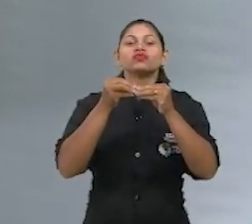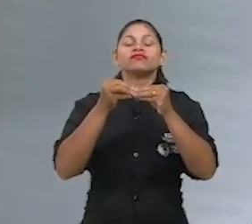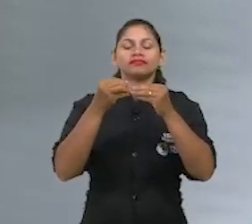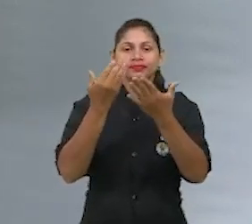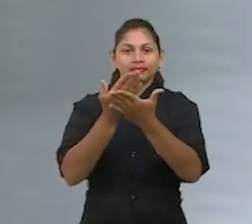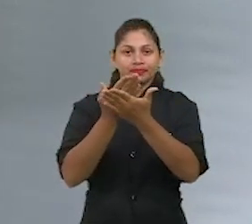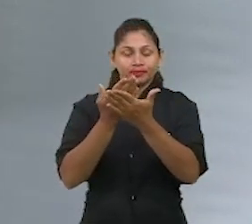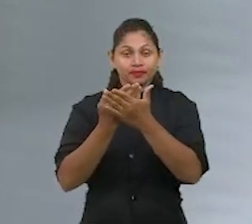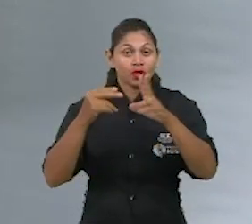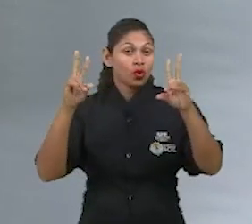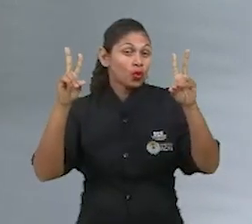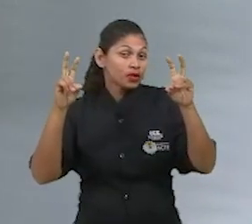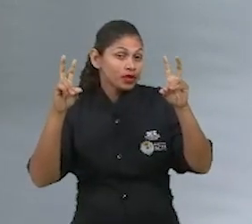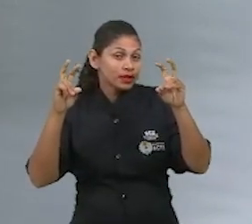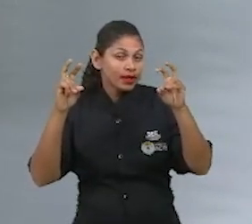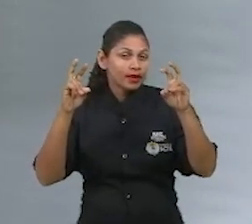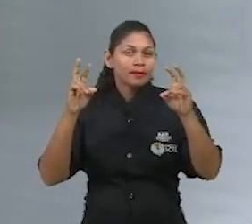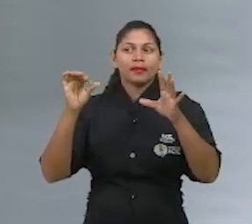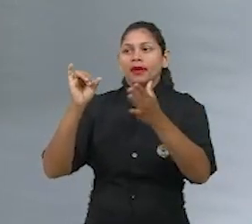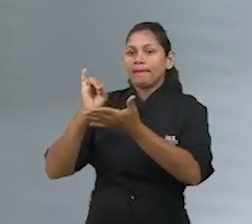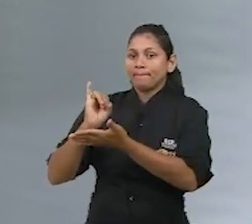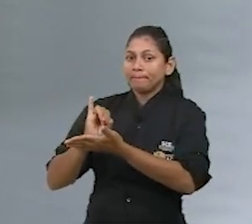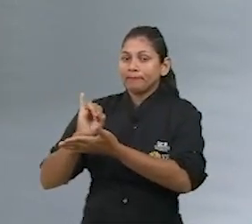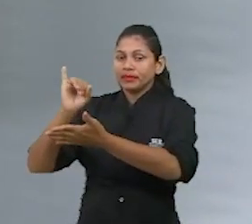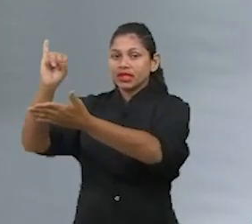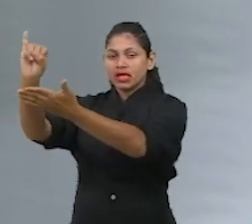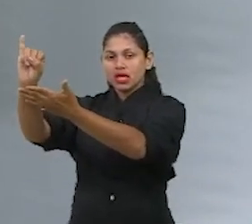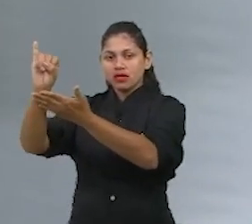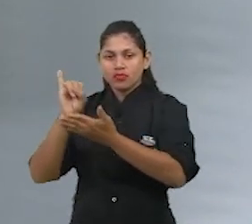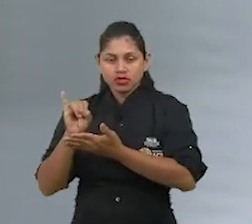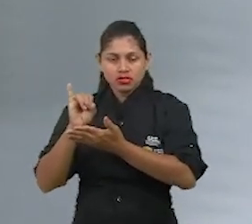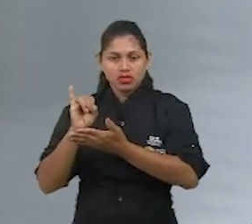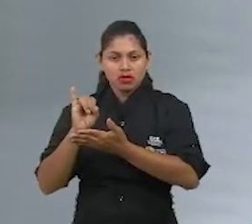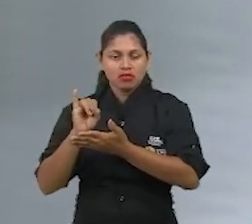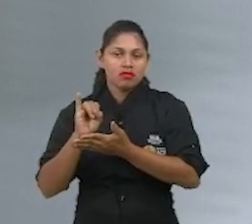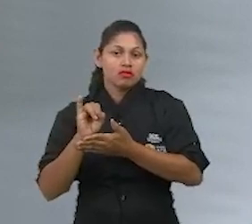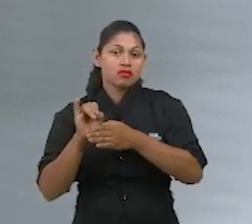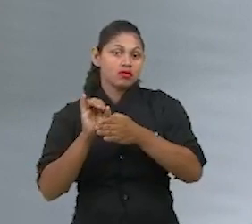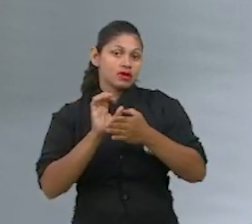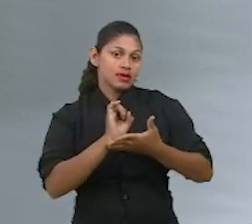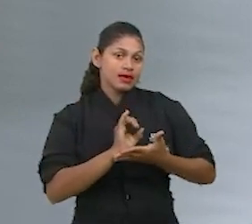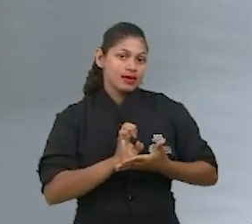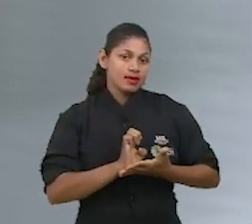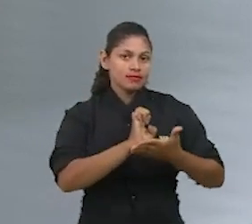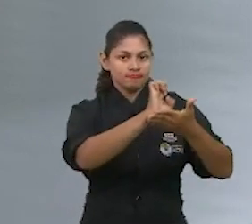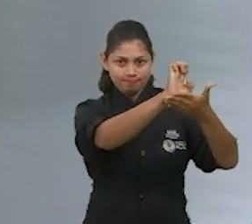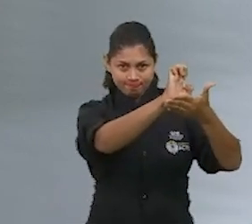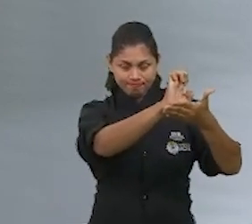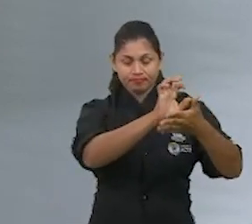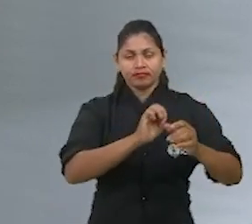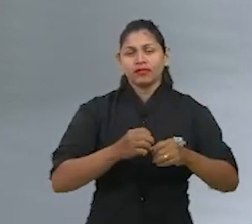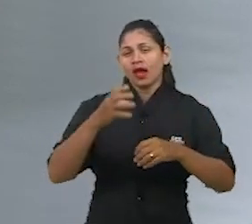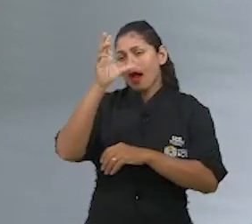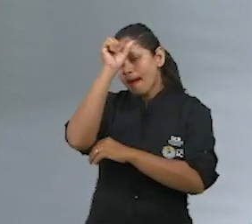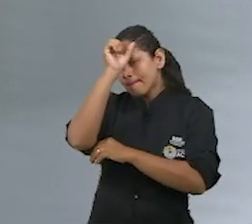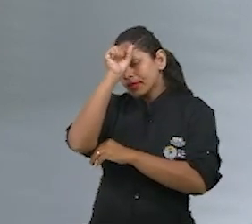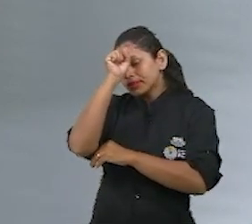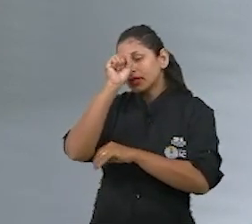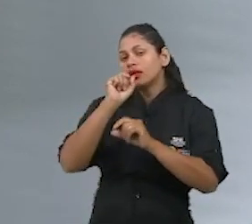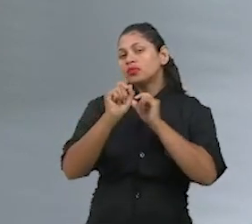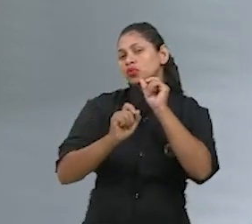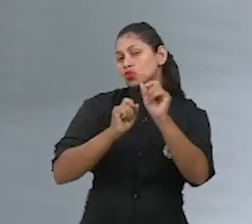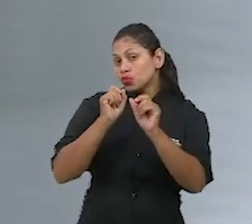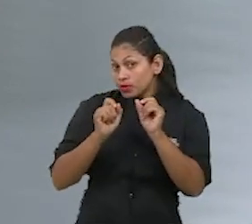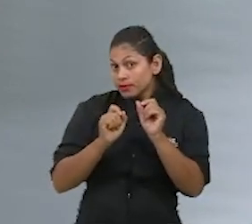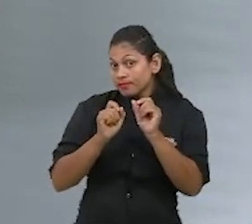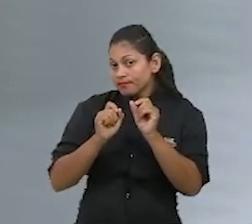Bem, o tema da nossa aula foi importação e exportação. O que nós aprendemos hoje? Aprendemos que importar